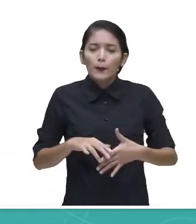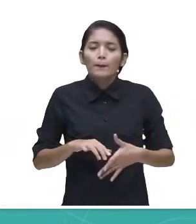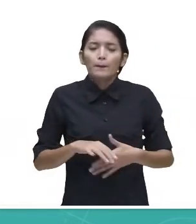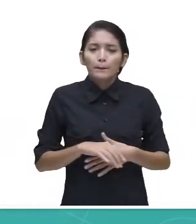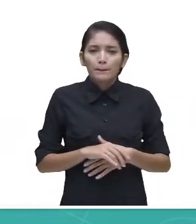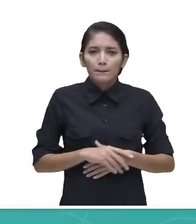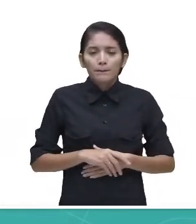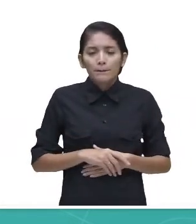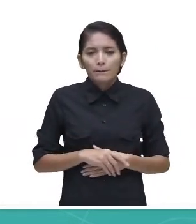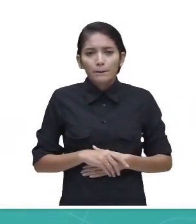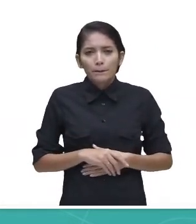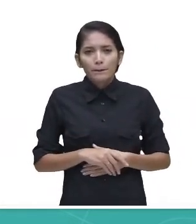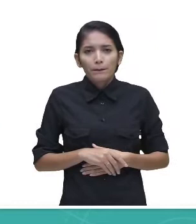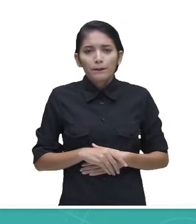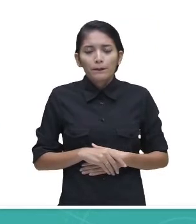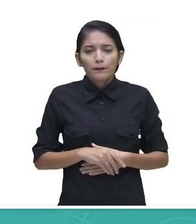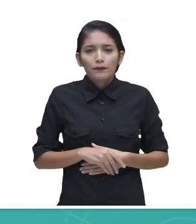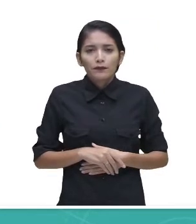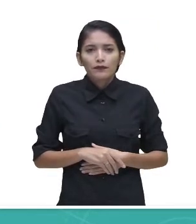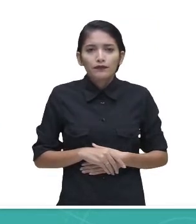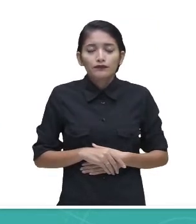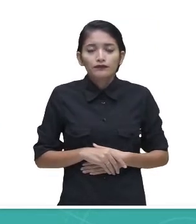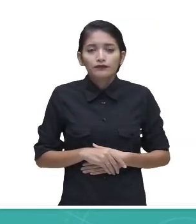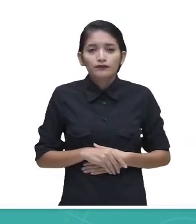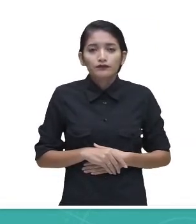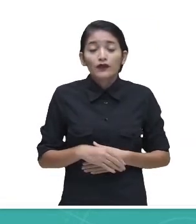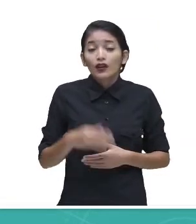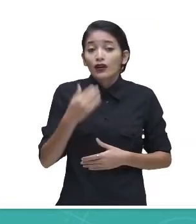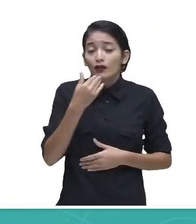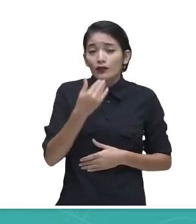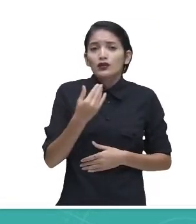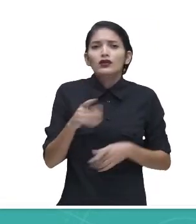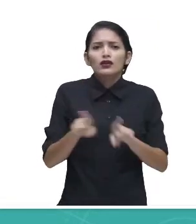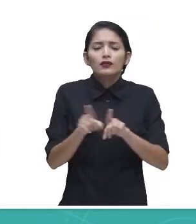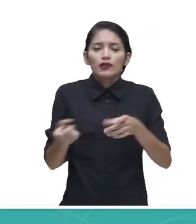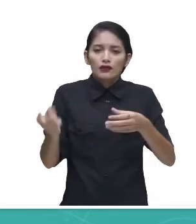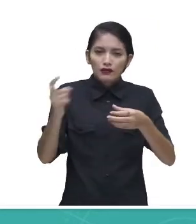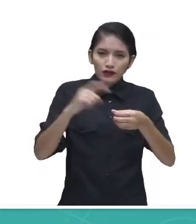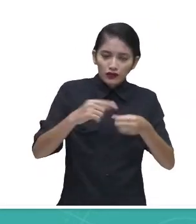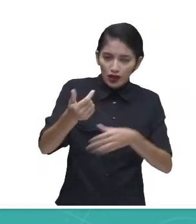sistemas formam um organismo. Eu vou pedir para a gente voltar